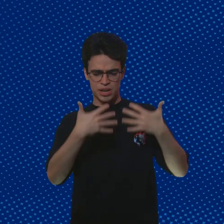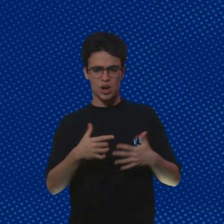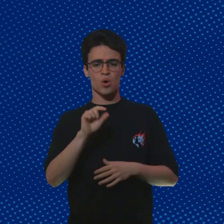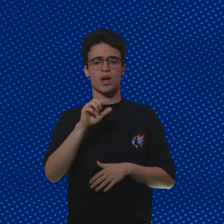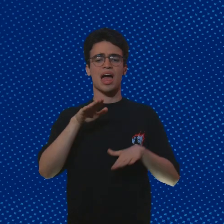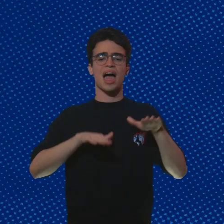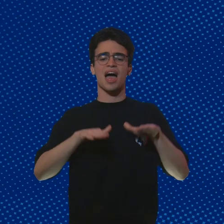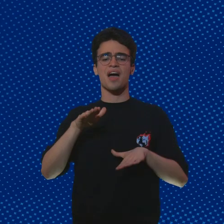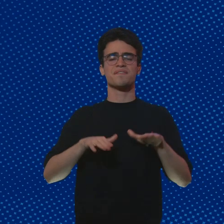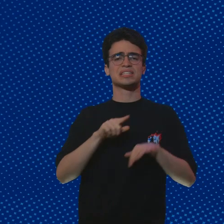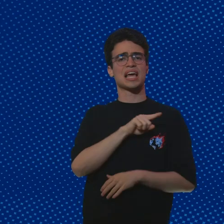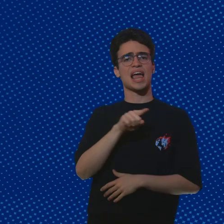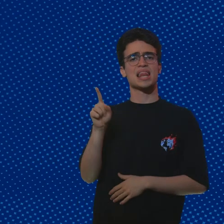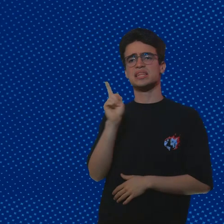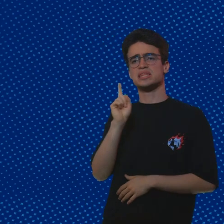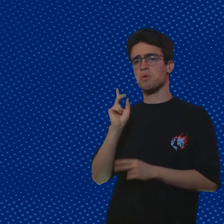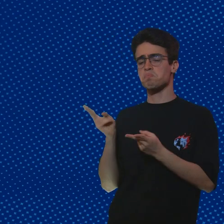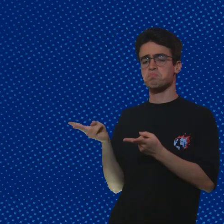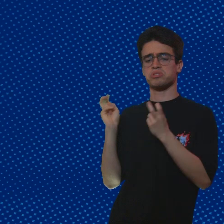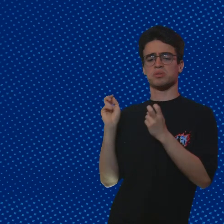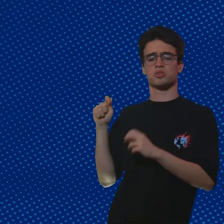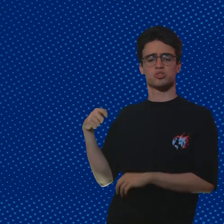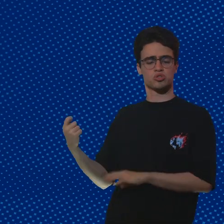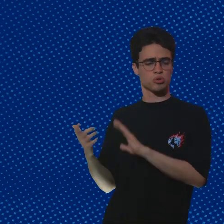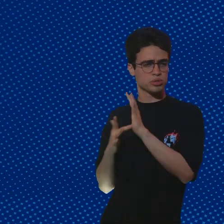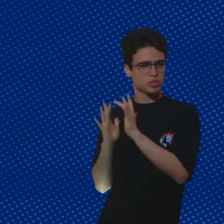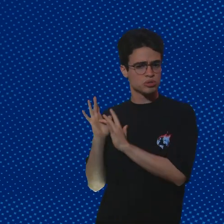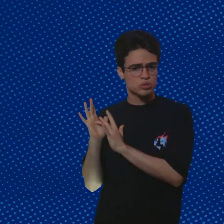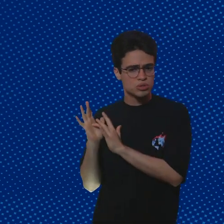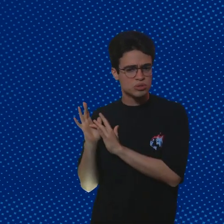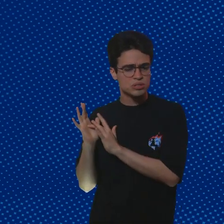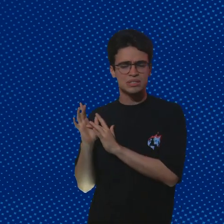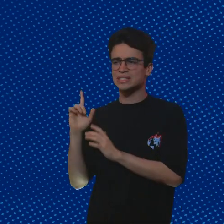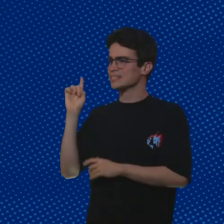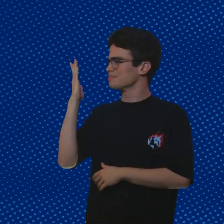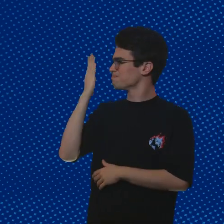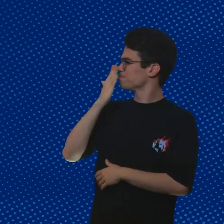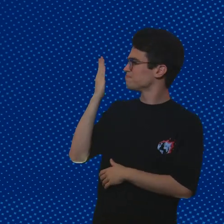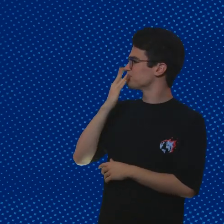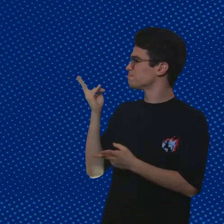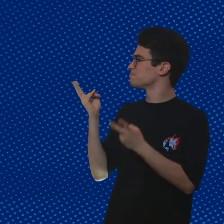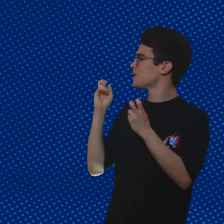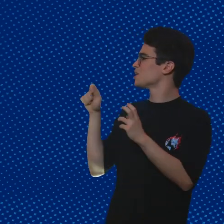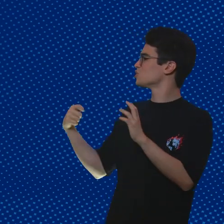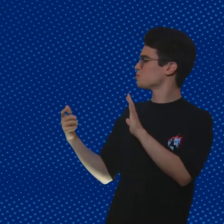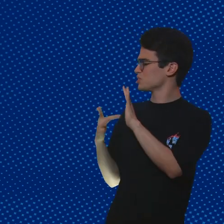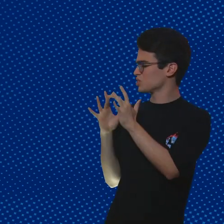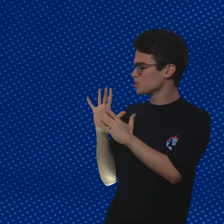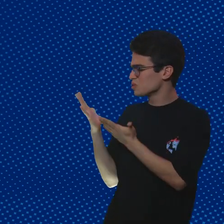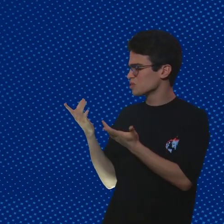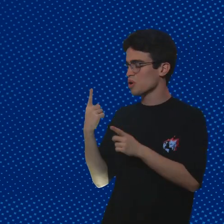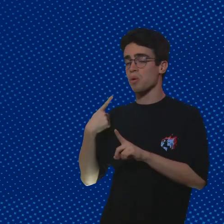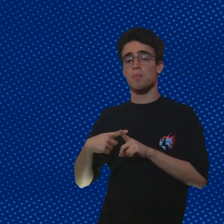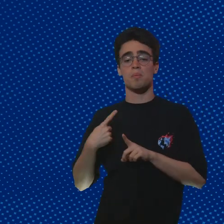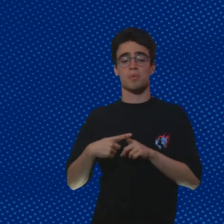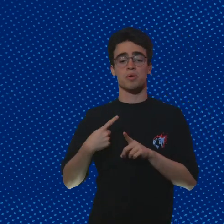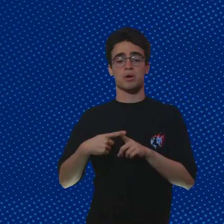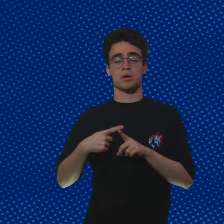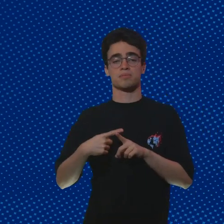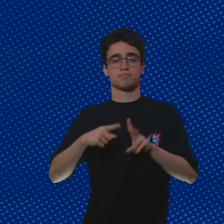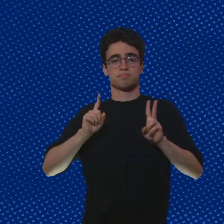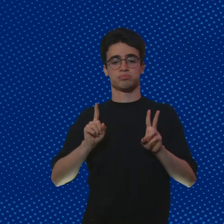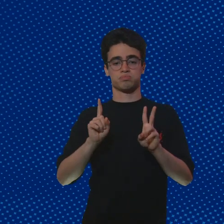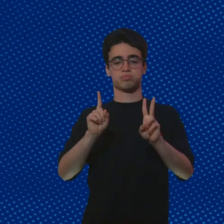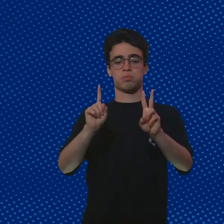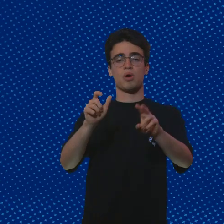falta de reconhecimento desses homens, de não enxergar que era Jesus, é porque nessa caminhada de 11 quilômetros,